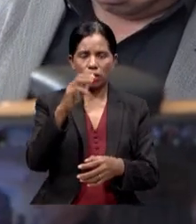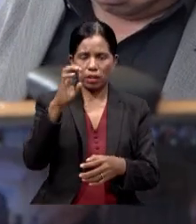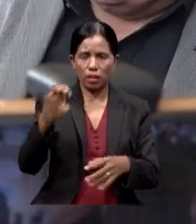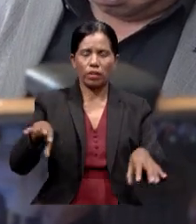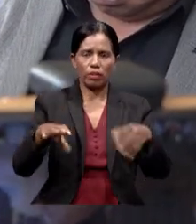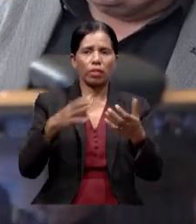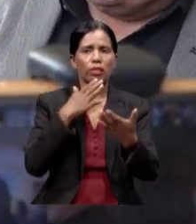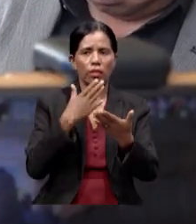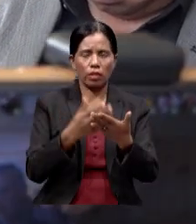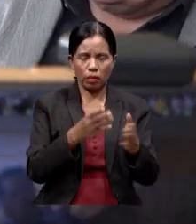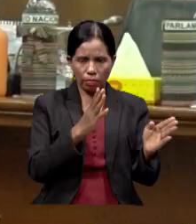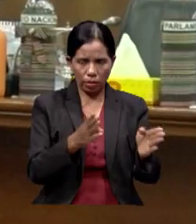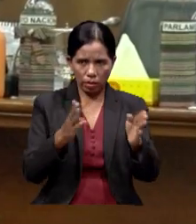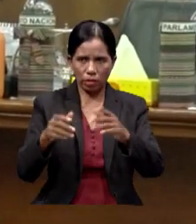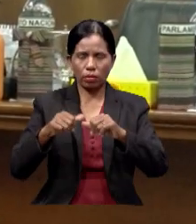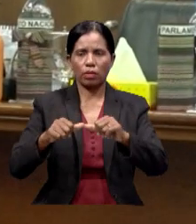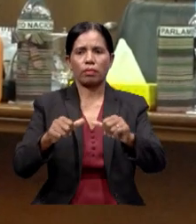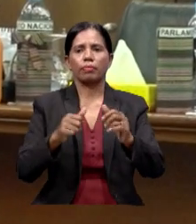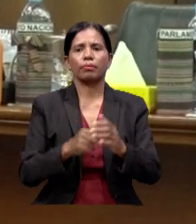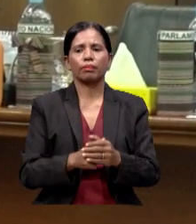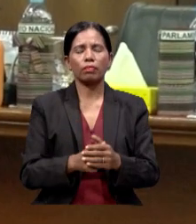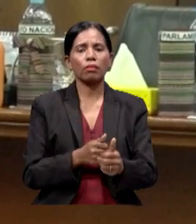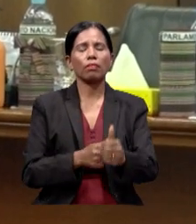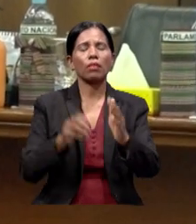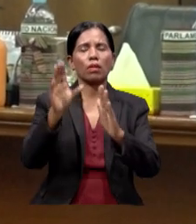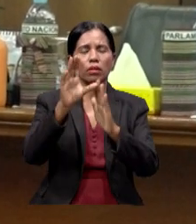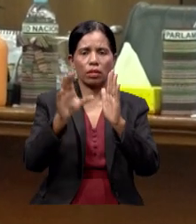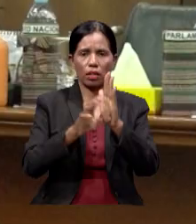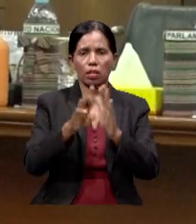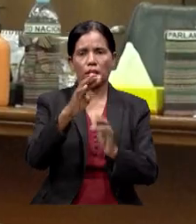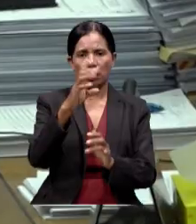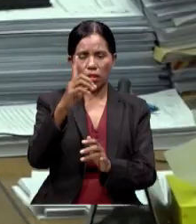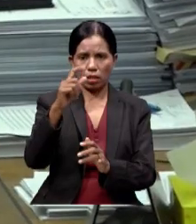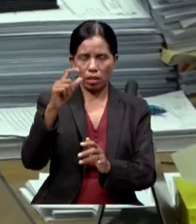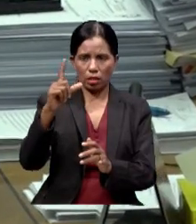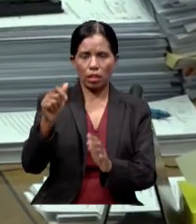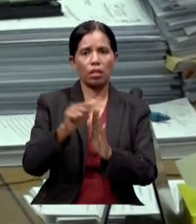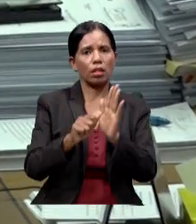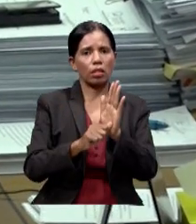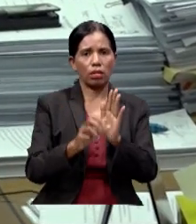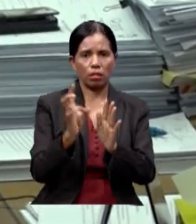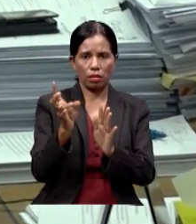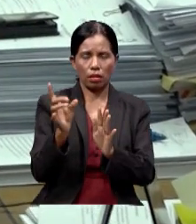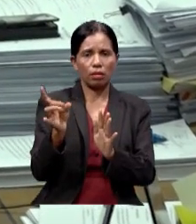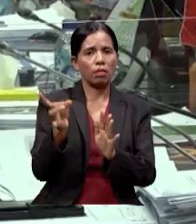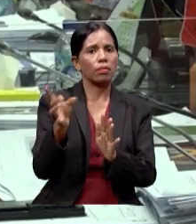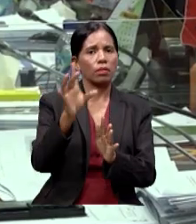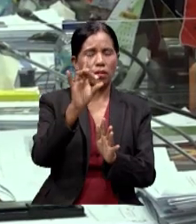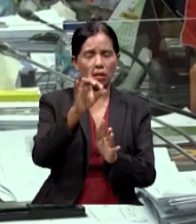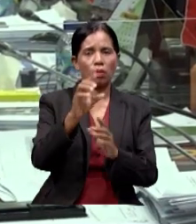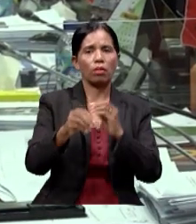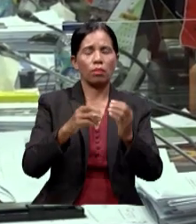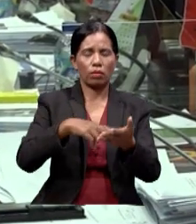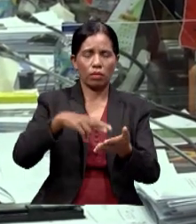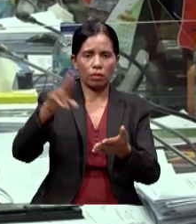processo lá o darão. Tudo Constituição República Democrática Timor-Leste, artigo 1, nulo resinguálo, quando a promulgação